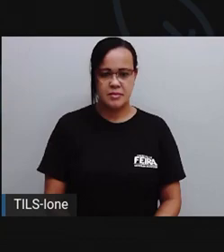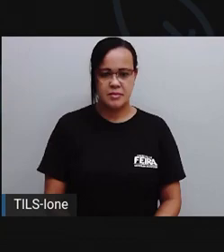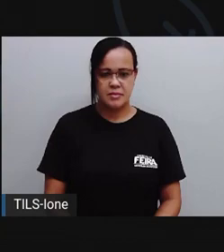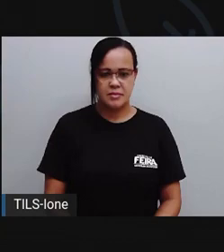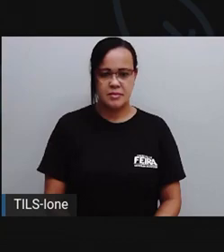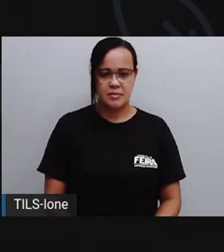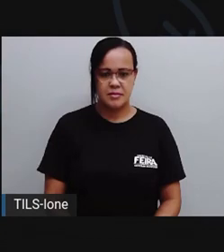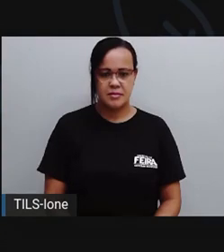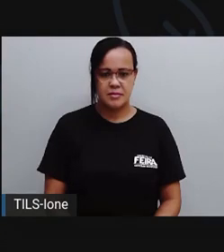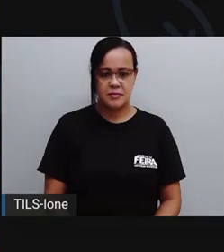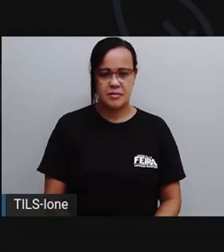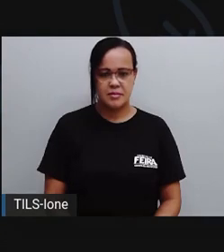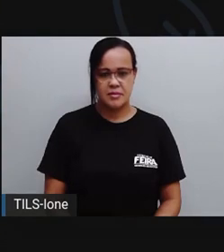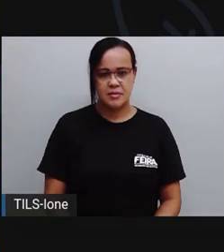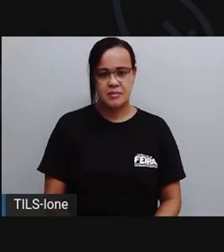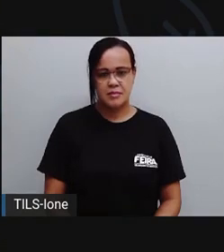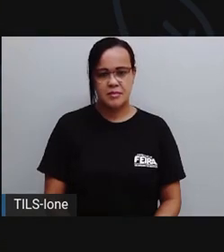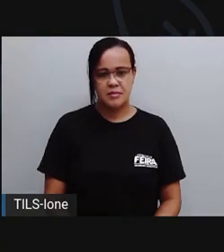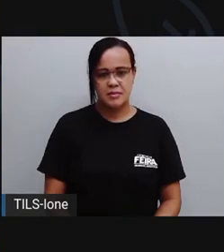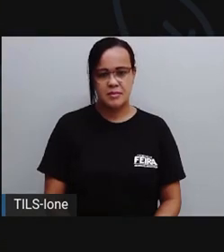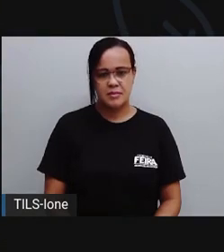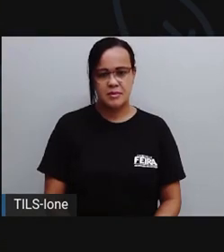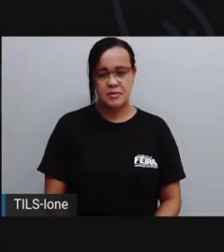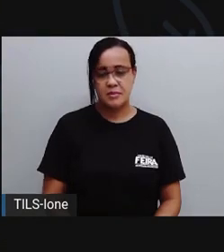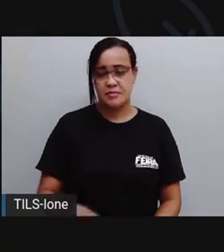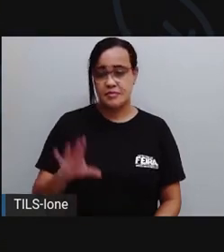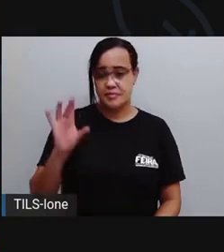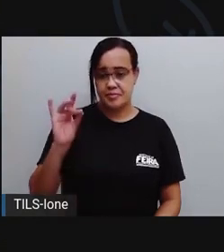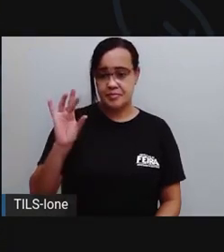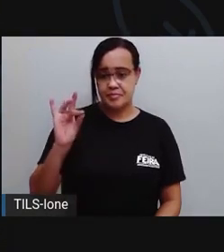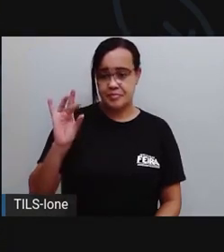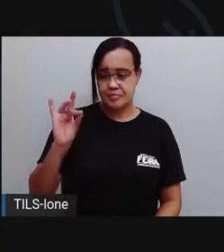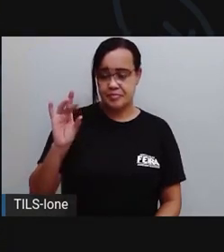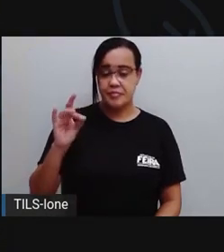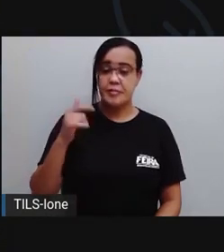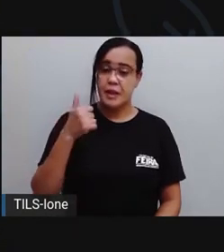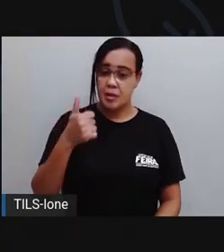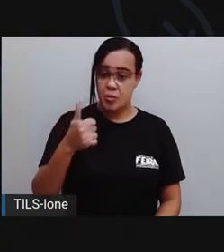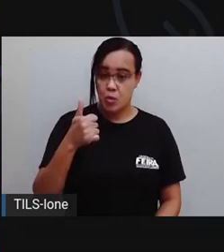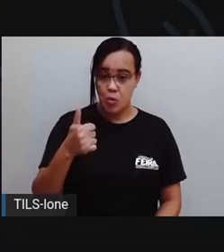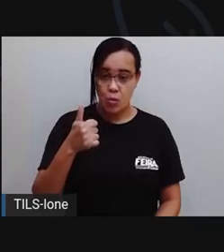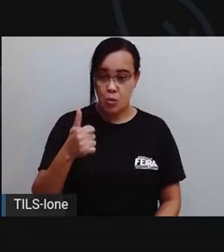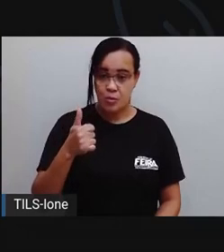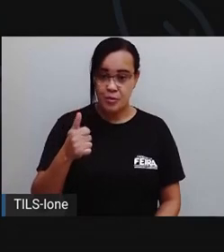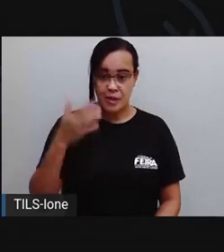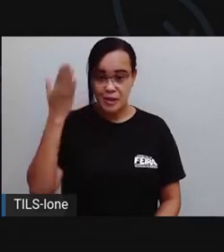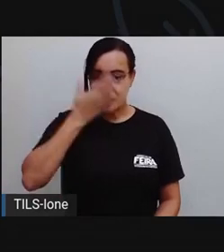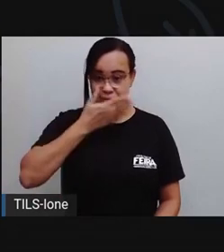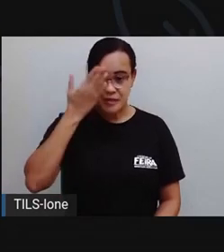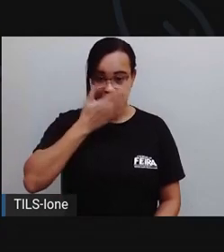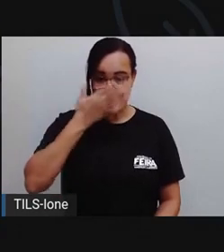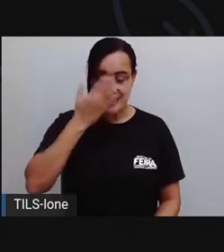E essa cola que cola tecido, ela é boa porque ela some depois